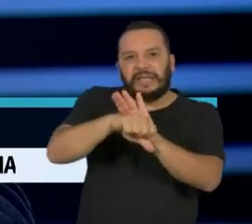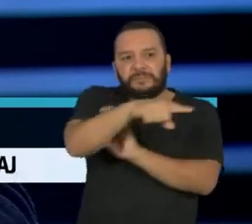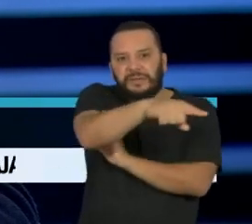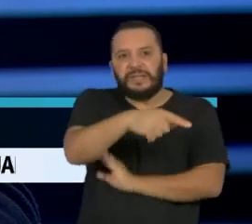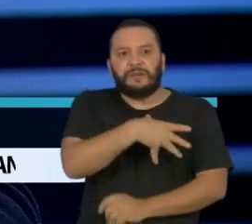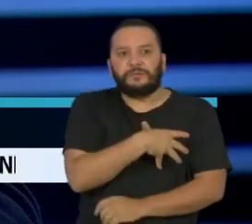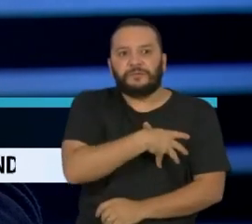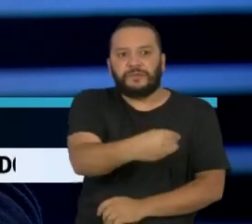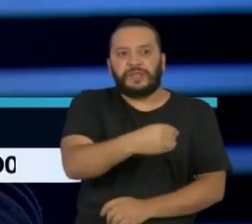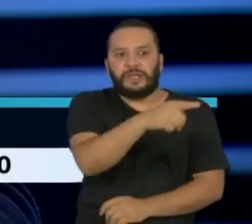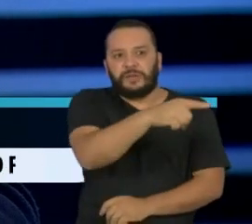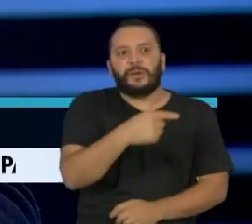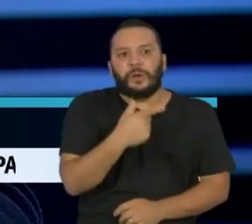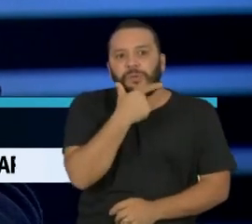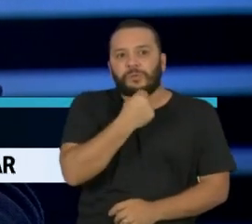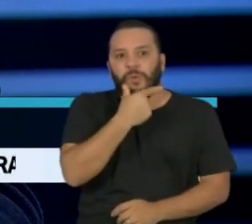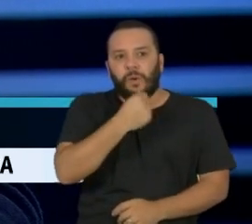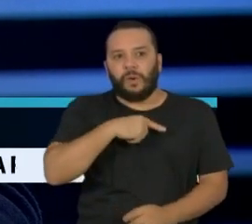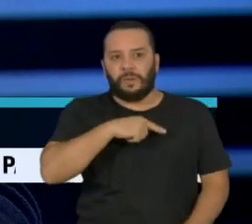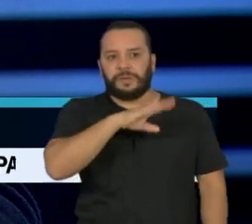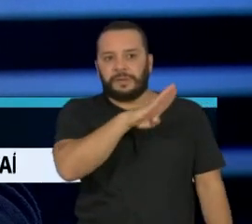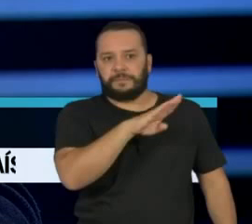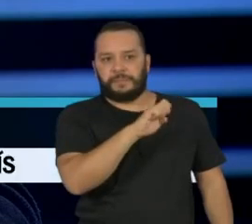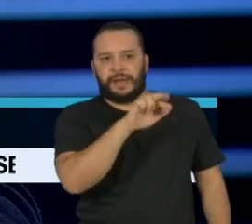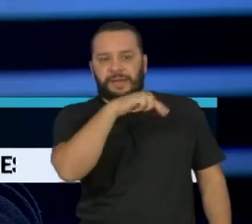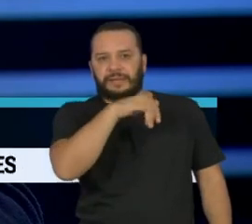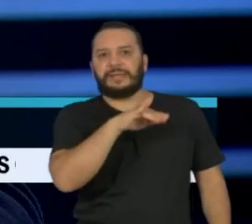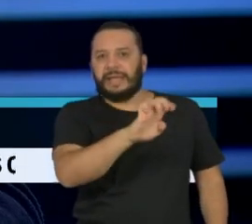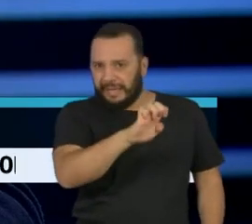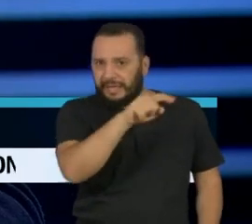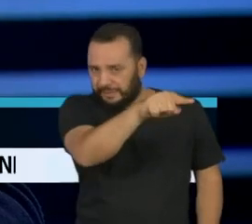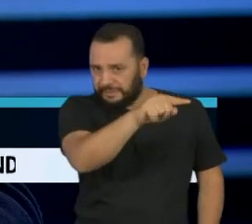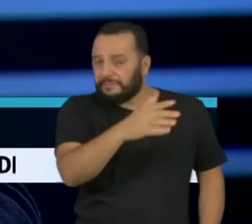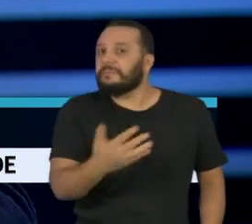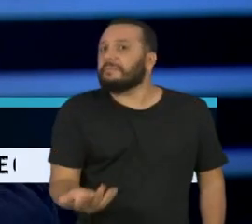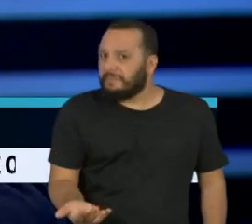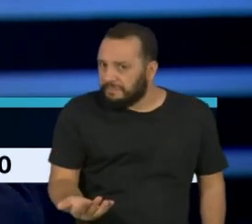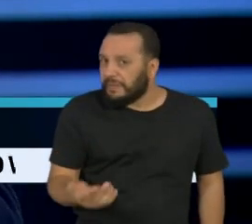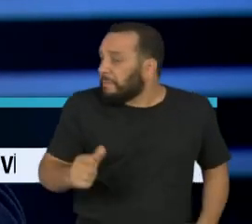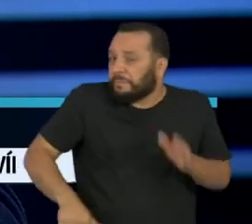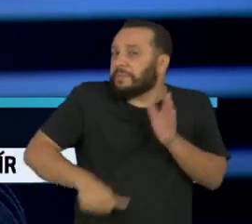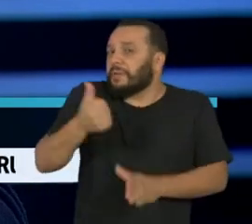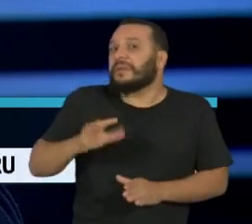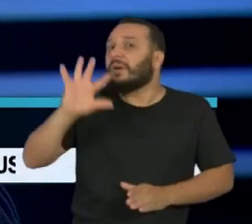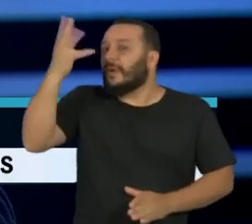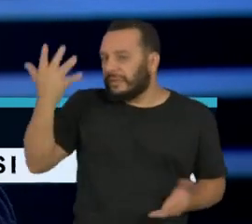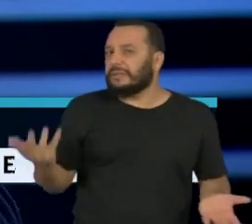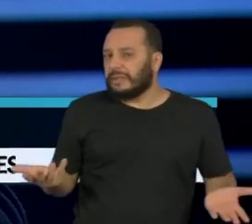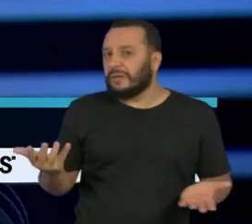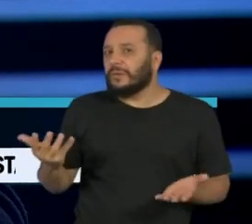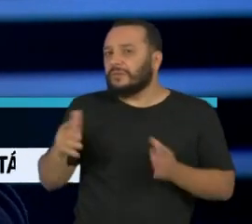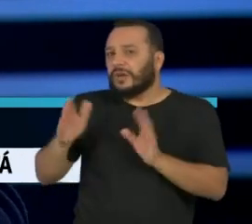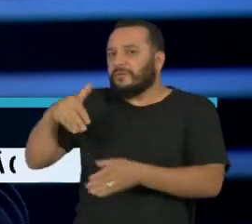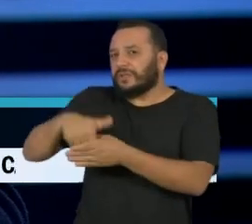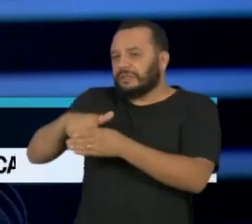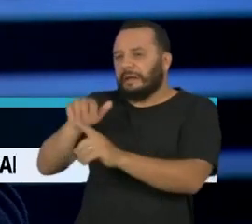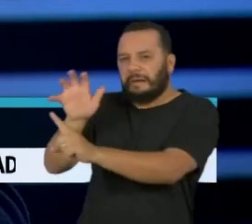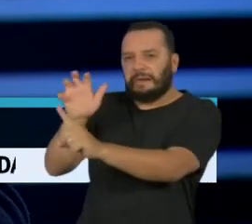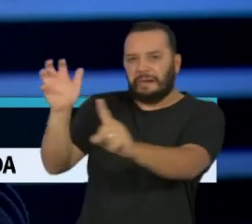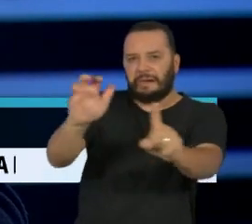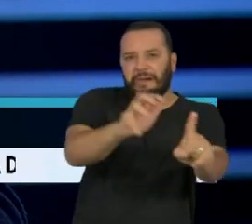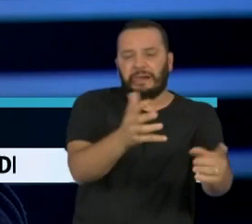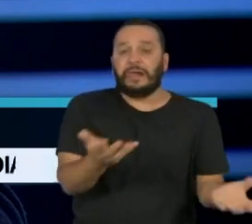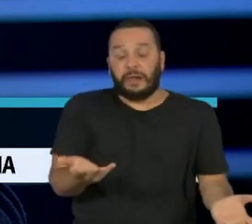negócio inacreditável, que nunca também na história recente norte-americana nunca ocorreu. Então, nesse sentido, o candidato forte é o Biden. Agora, a